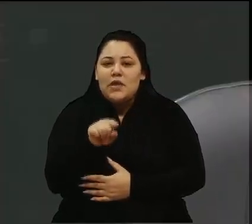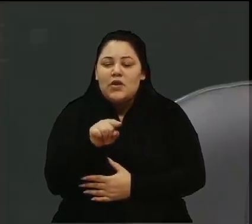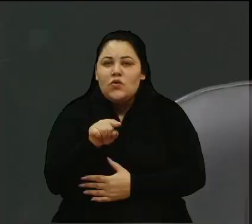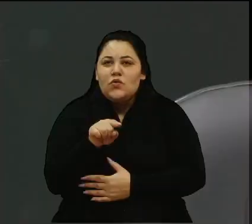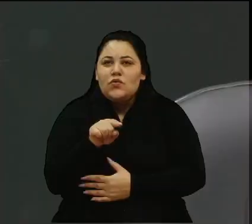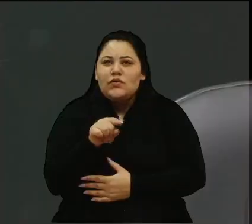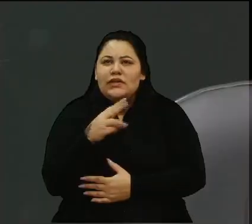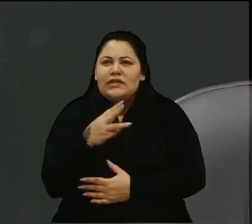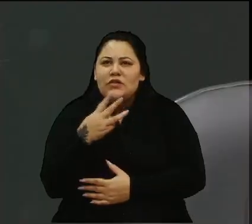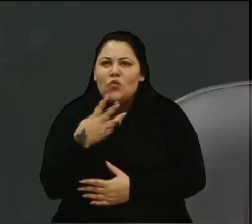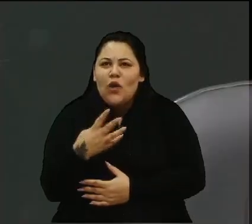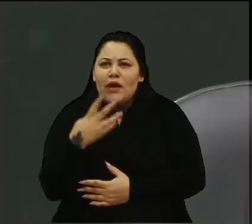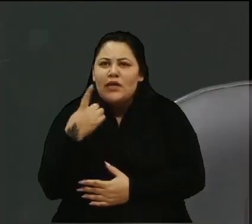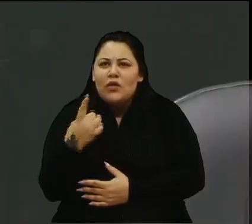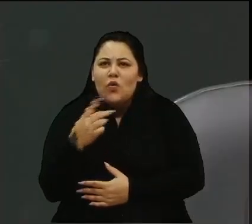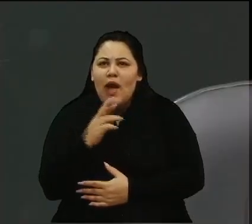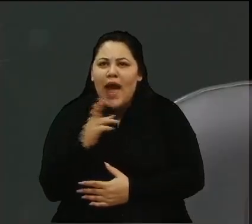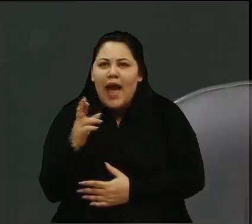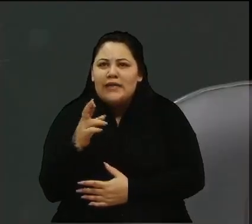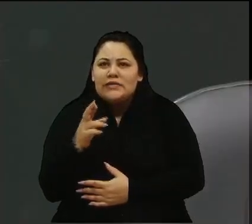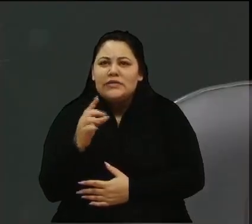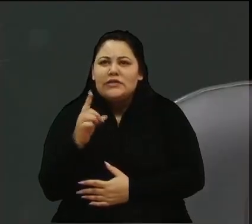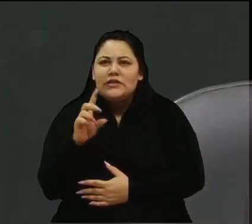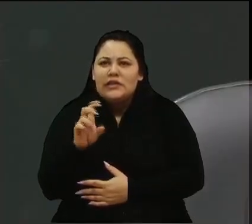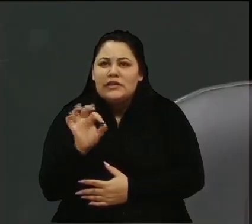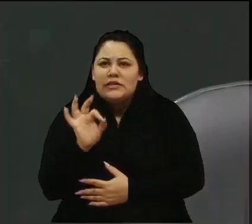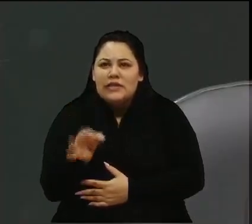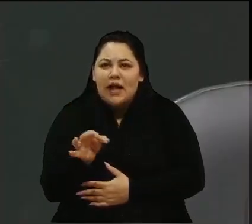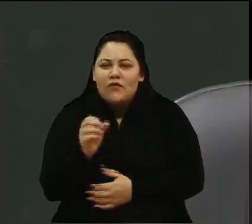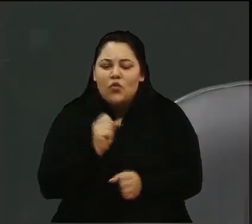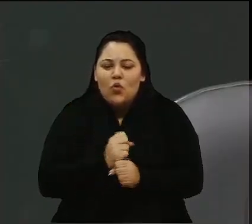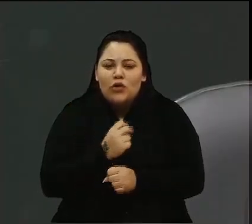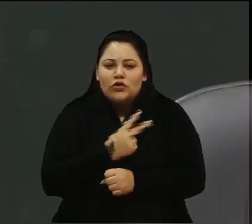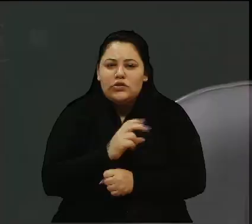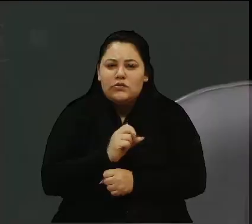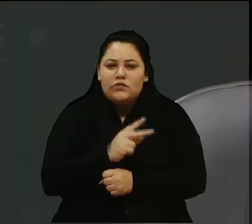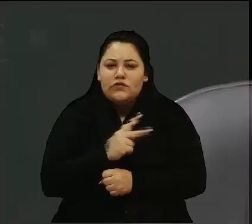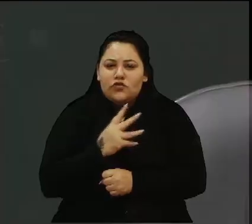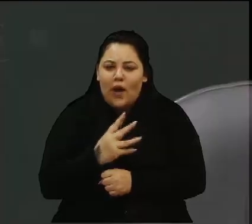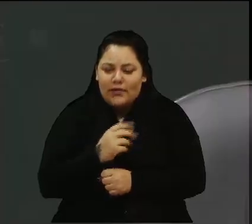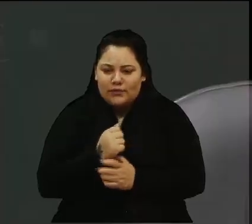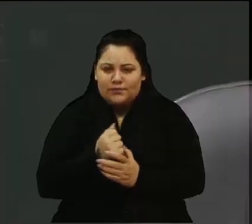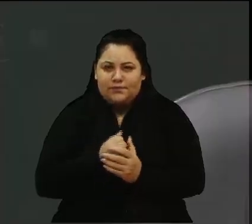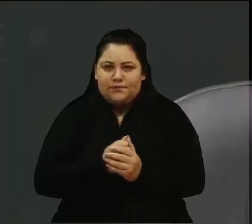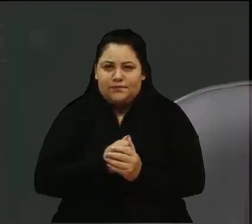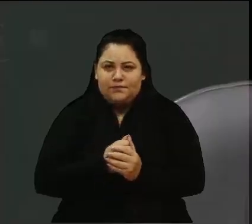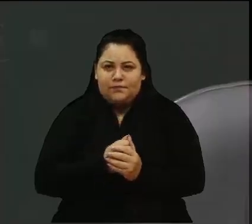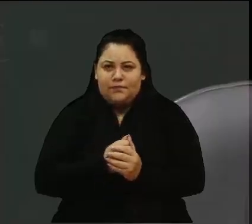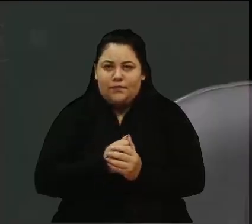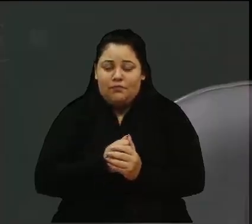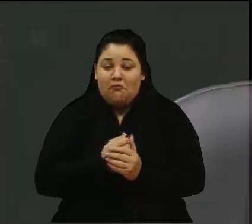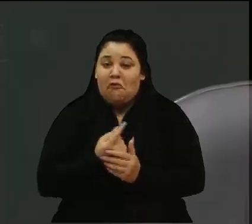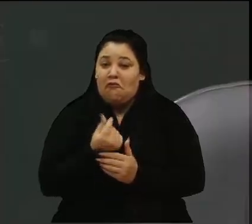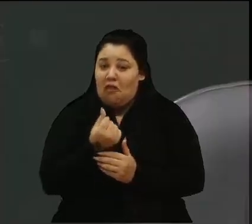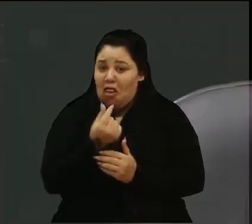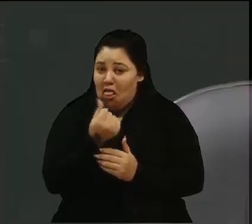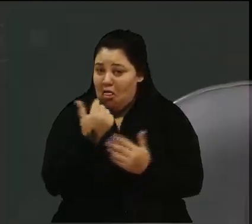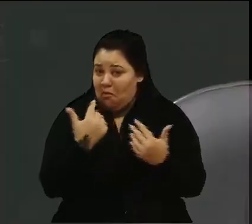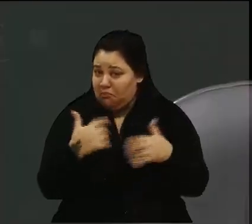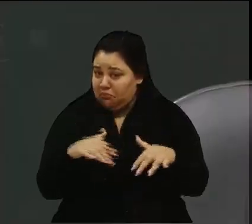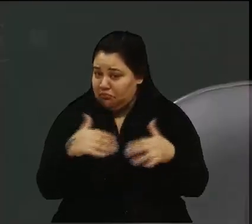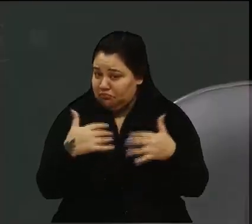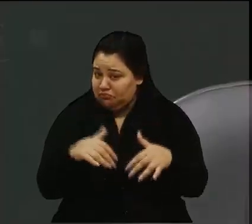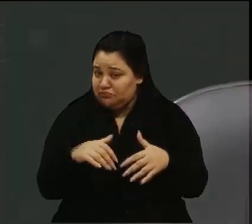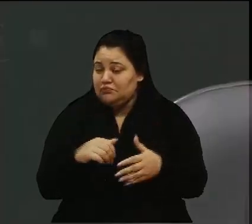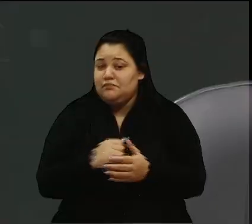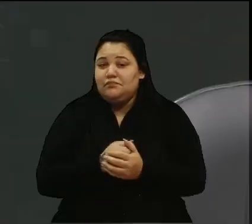12.397.841 reais com 15 centavos no ano de 2024. Um valor que é significativo. Repasses,